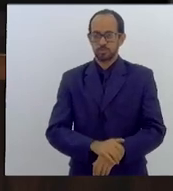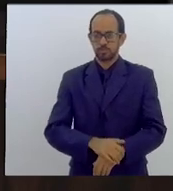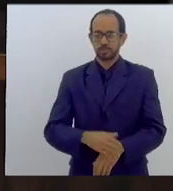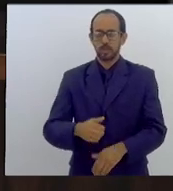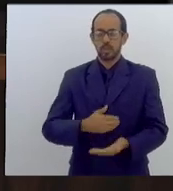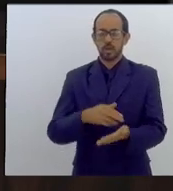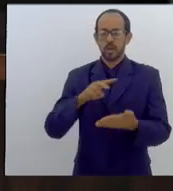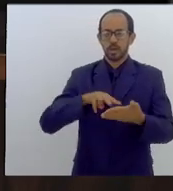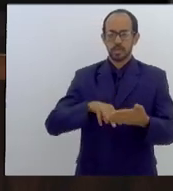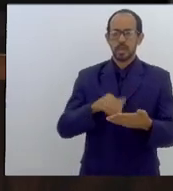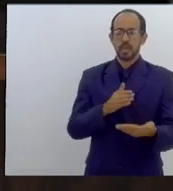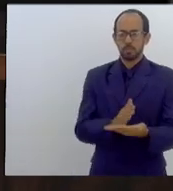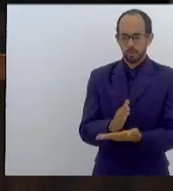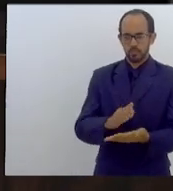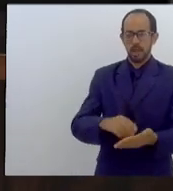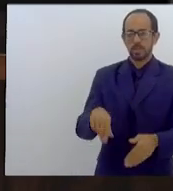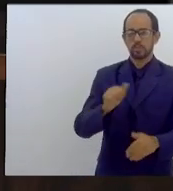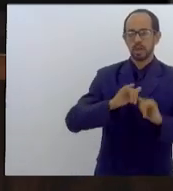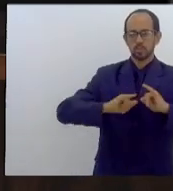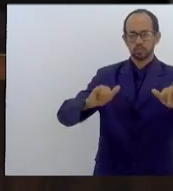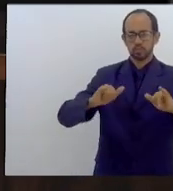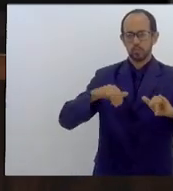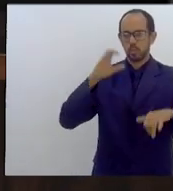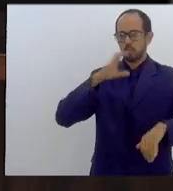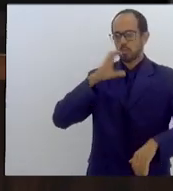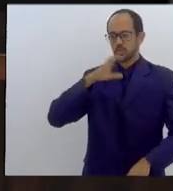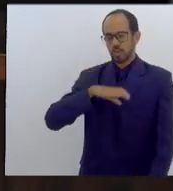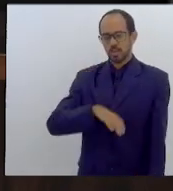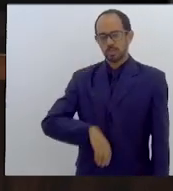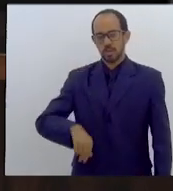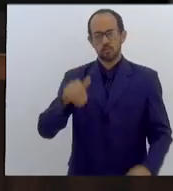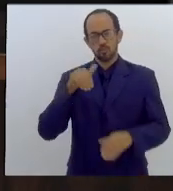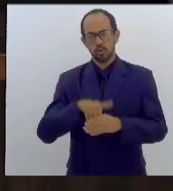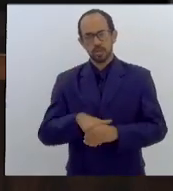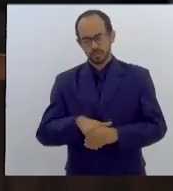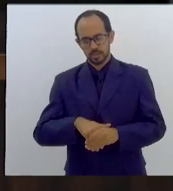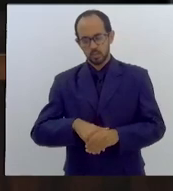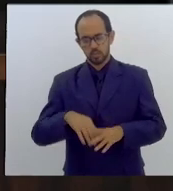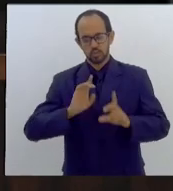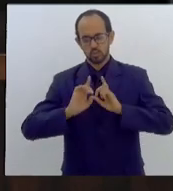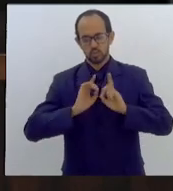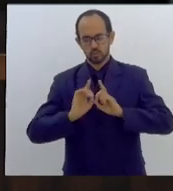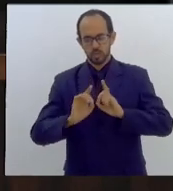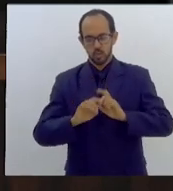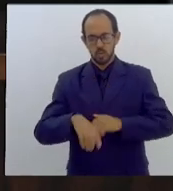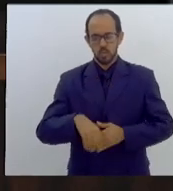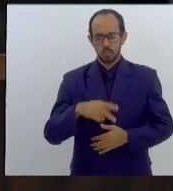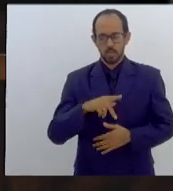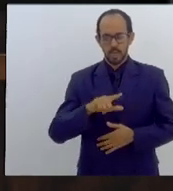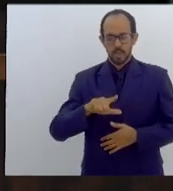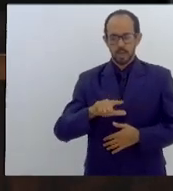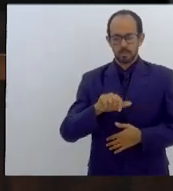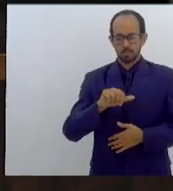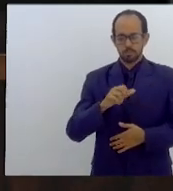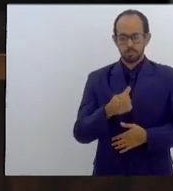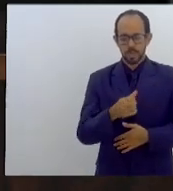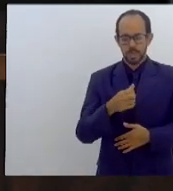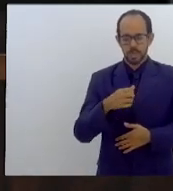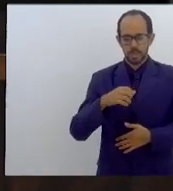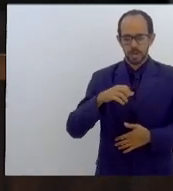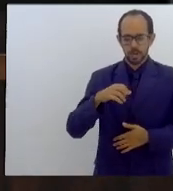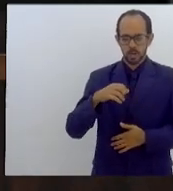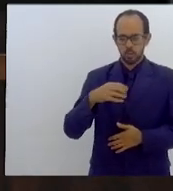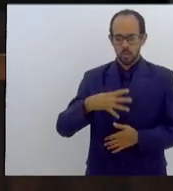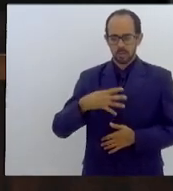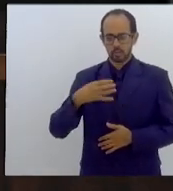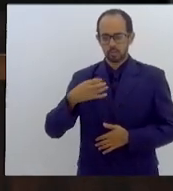dezembro. Anuncio em regime de urgência em votação e discussão projeto de lei 6494 de 22, de autoria do deputado Luiz